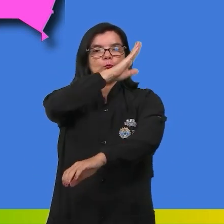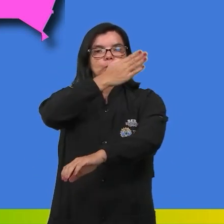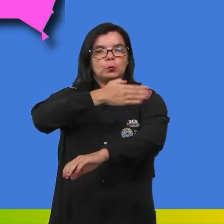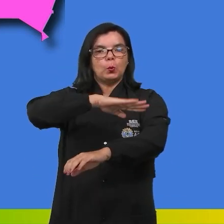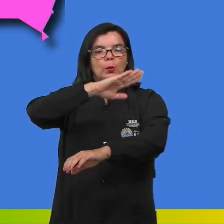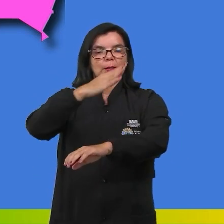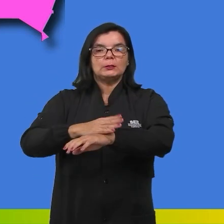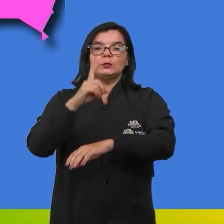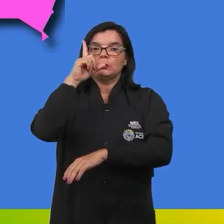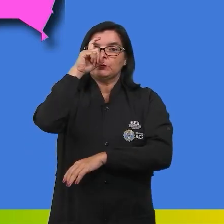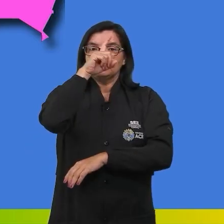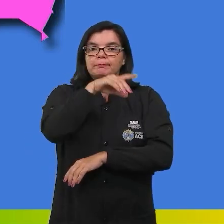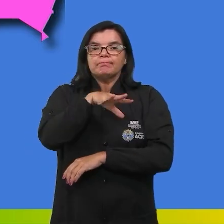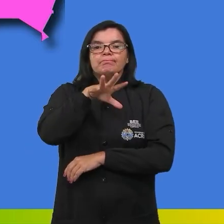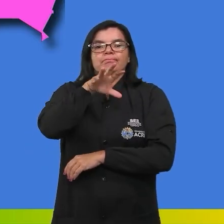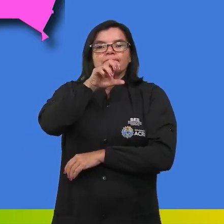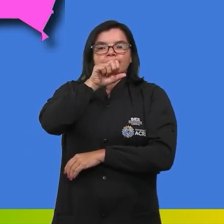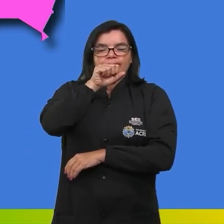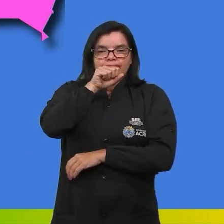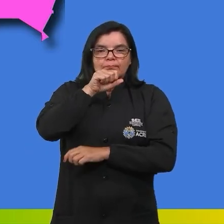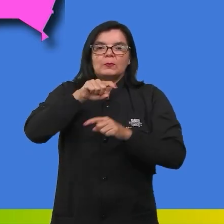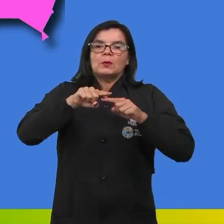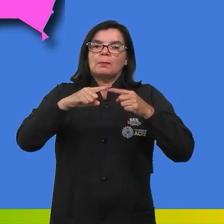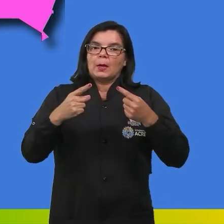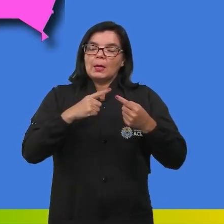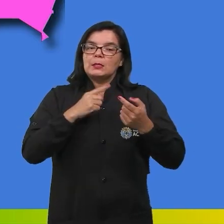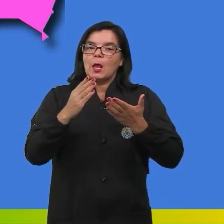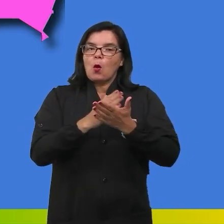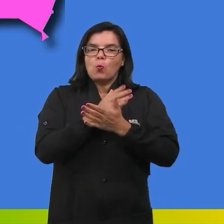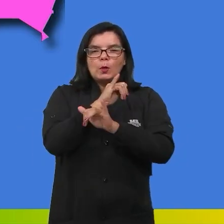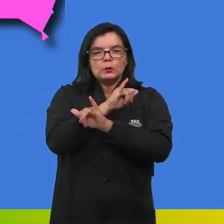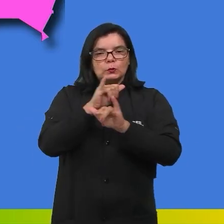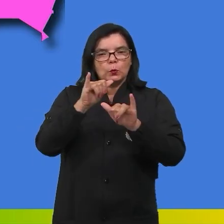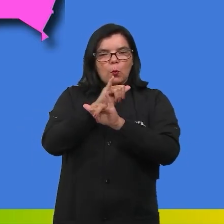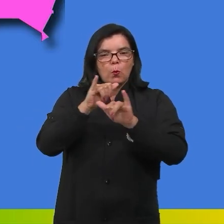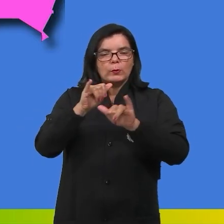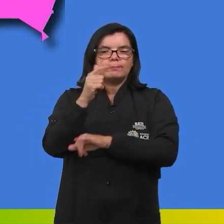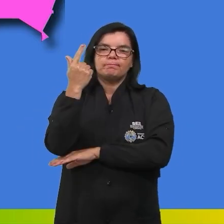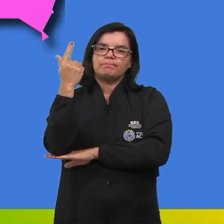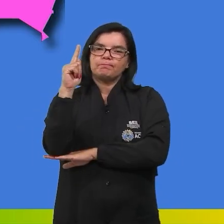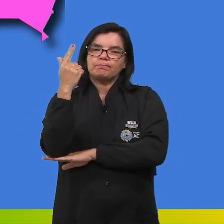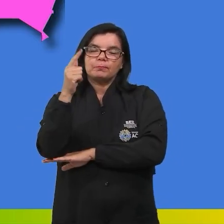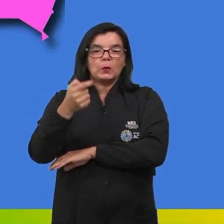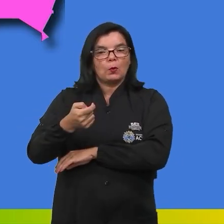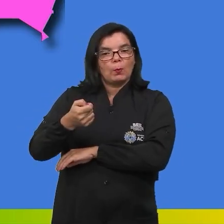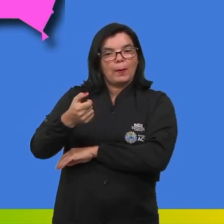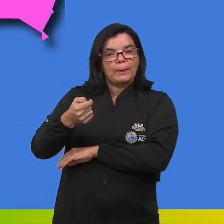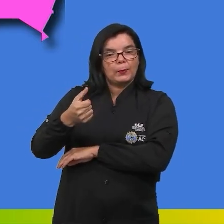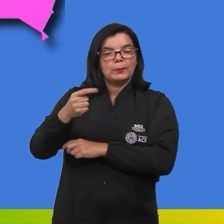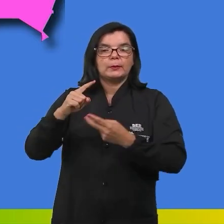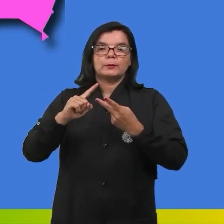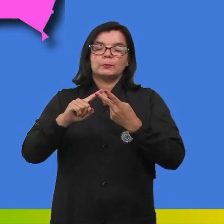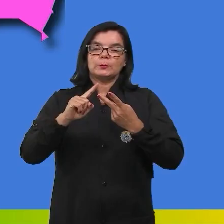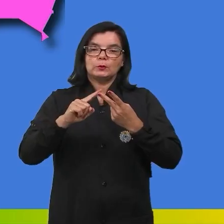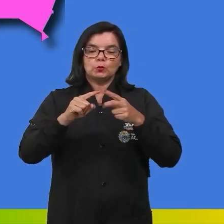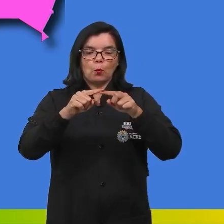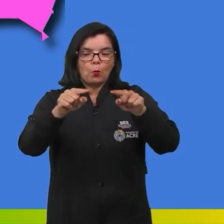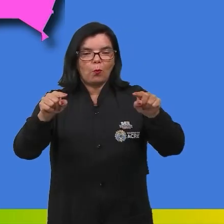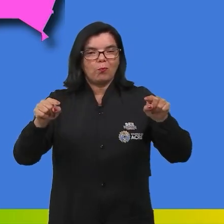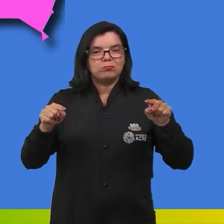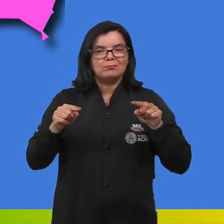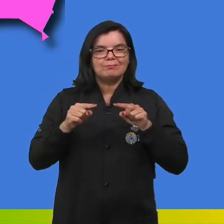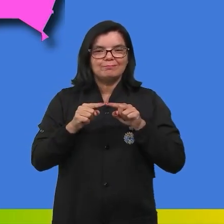até de respirar, tá? Mas aí temos alguns dados aí geográficos, né? Como a moeda, o tamanho da